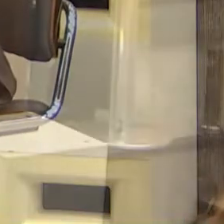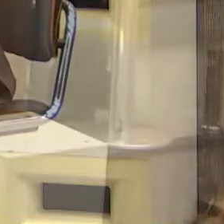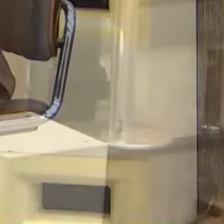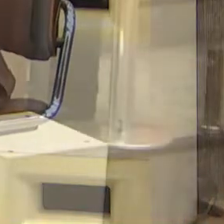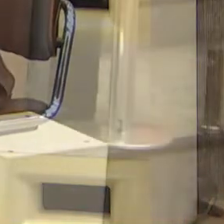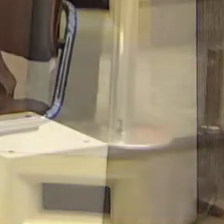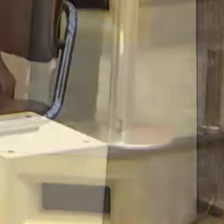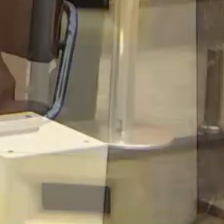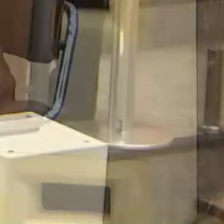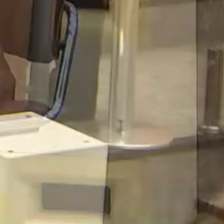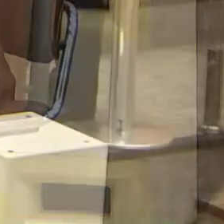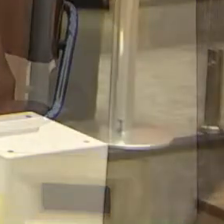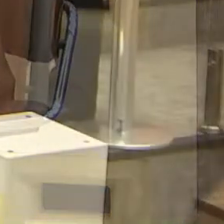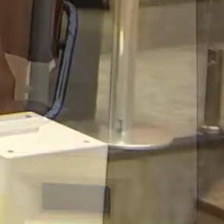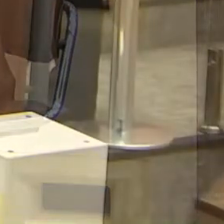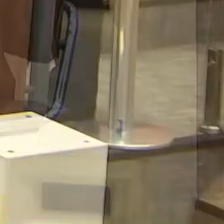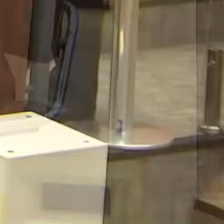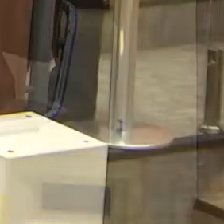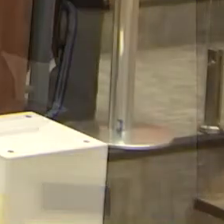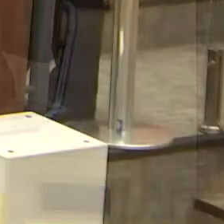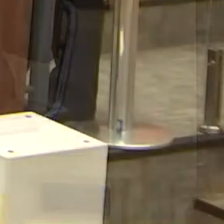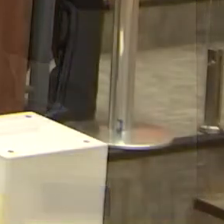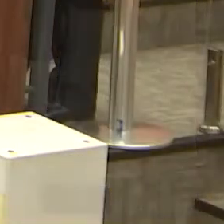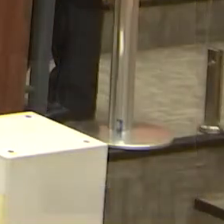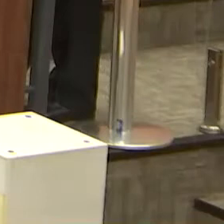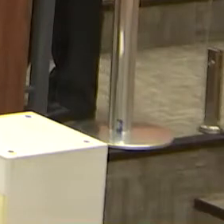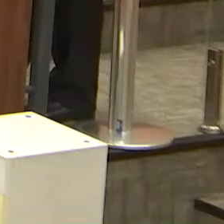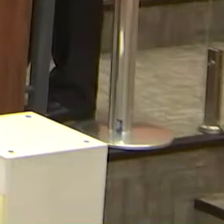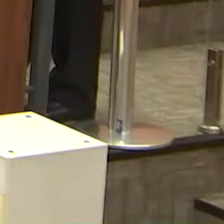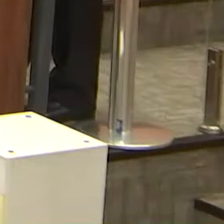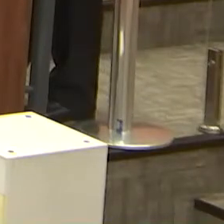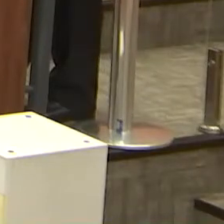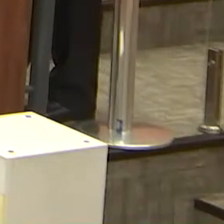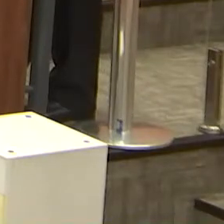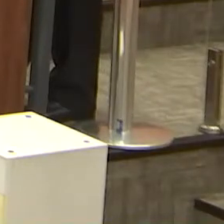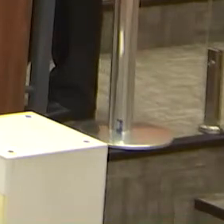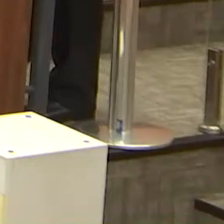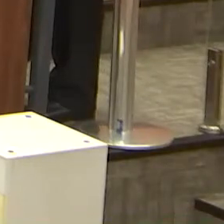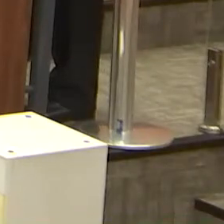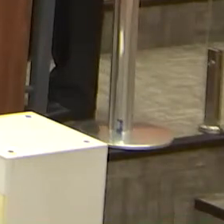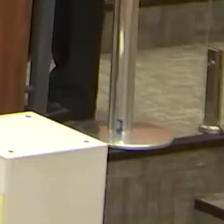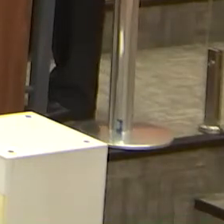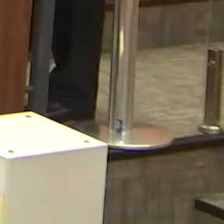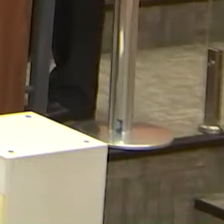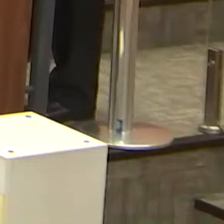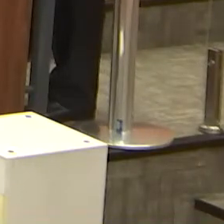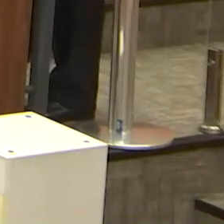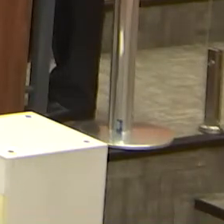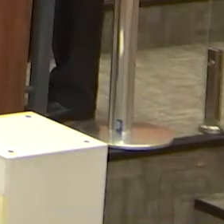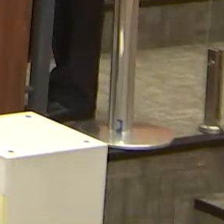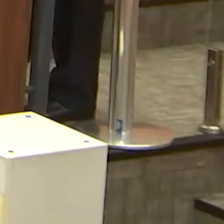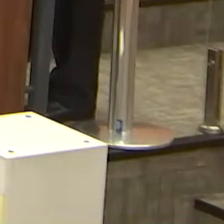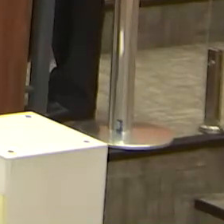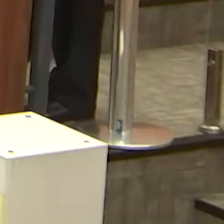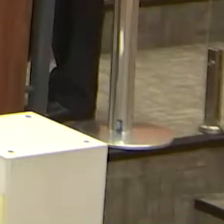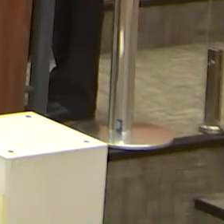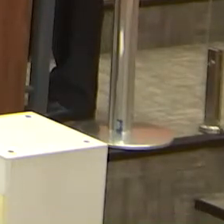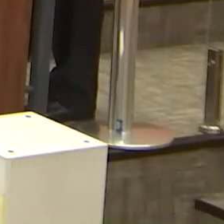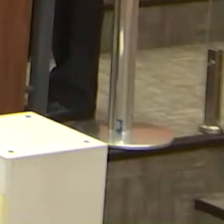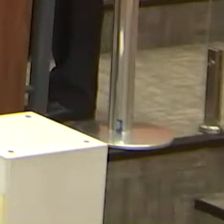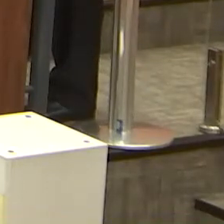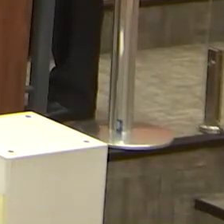Piracicaba que eu adoro tanto, cheia de flores, cheia